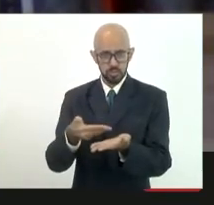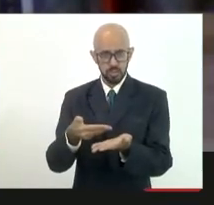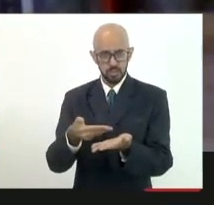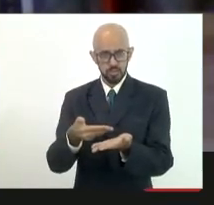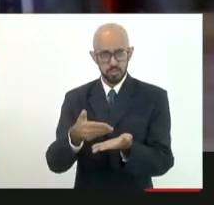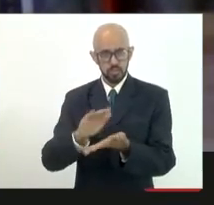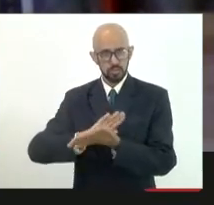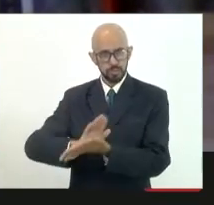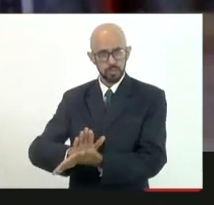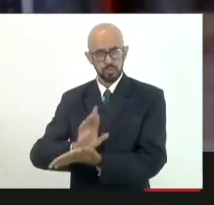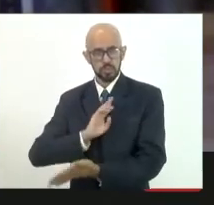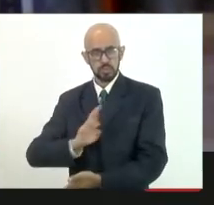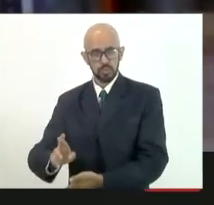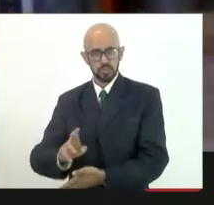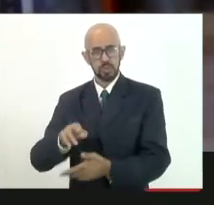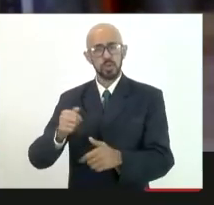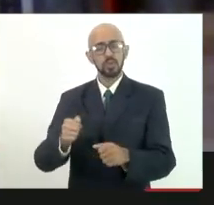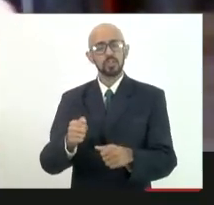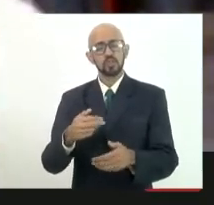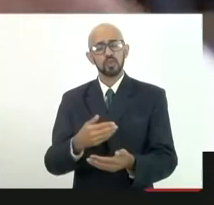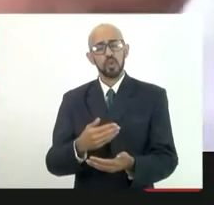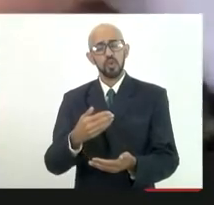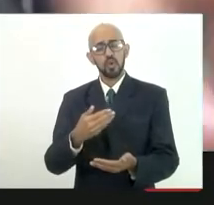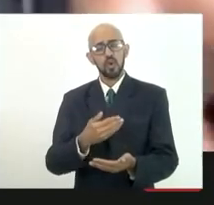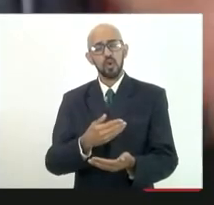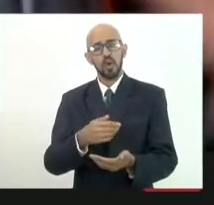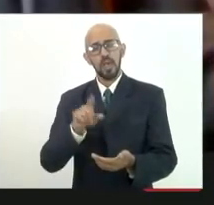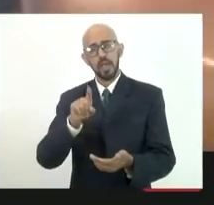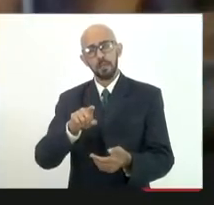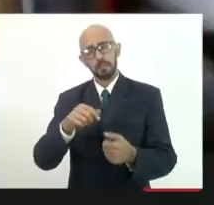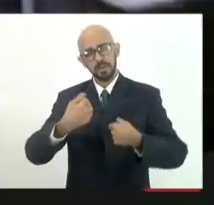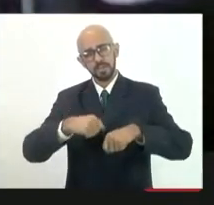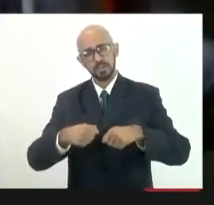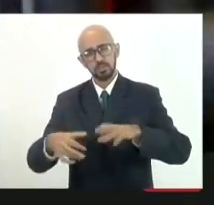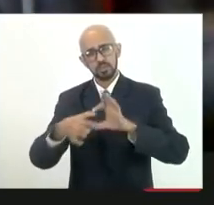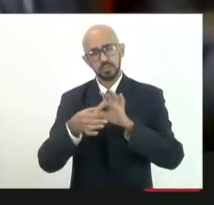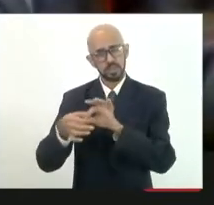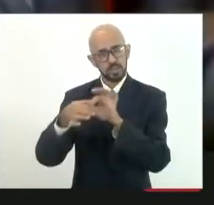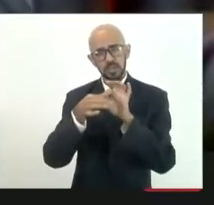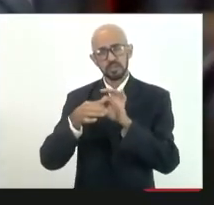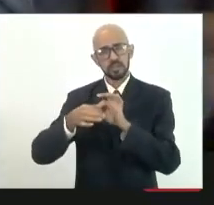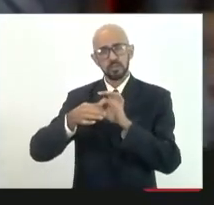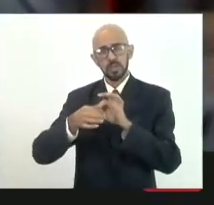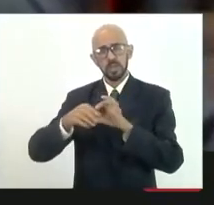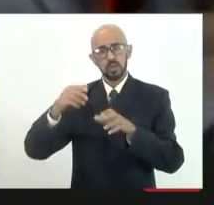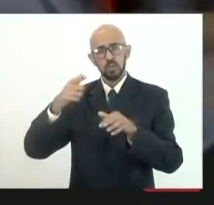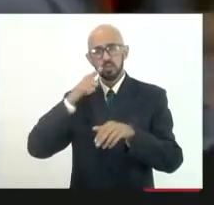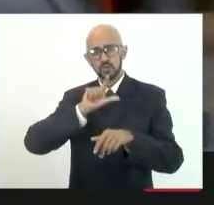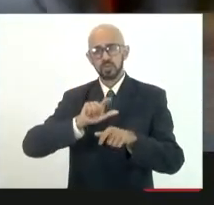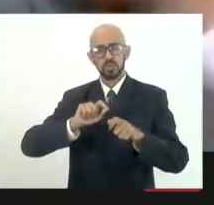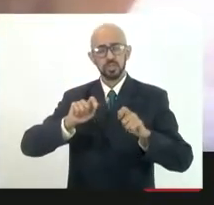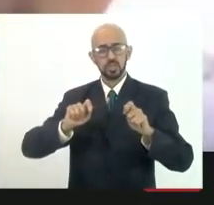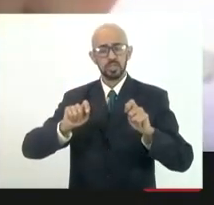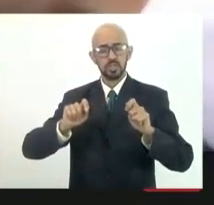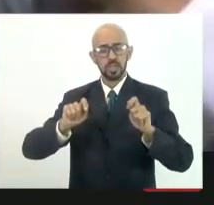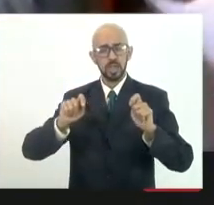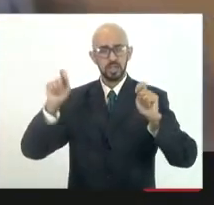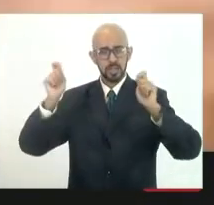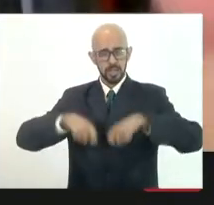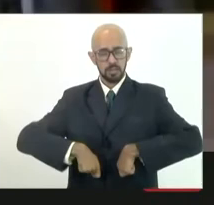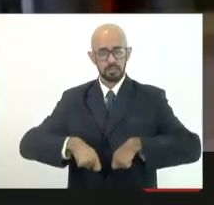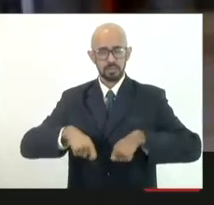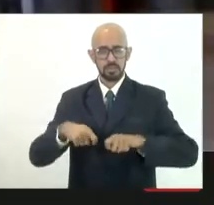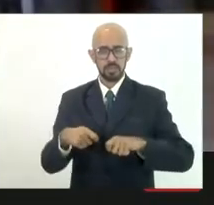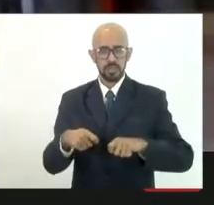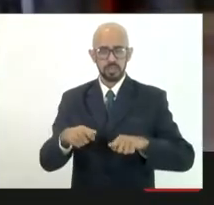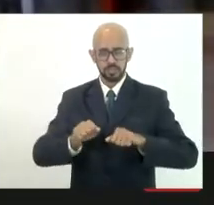essa integração, no sentido de você ter uma capacidade de capilaridade, né, e aí a